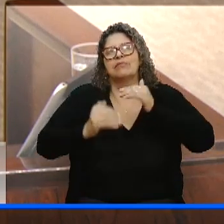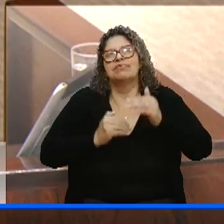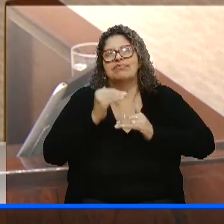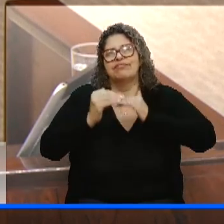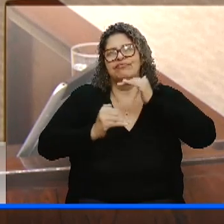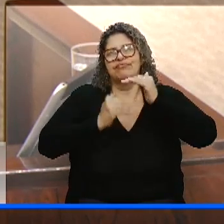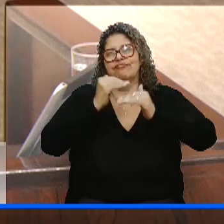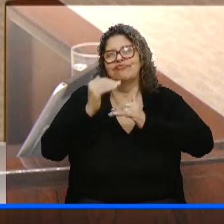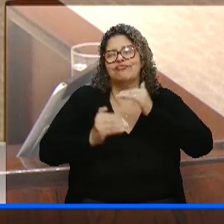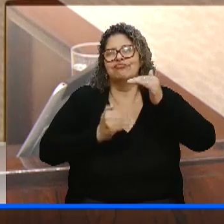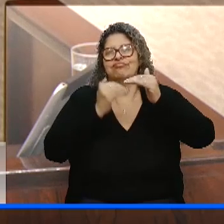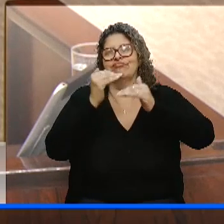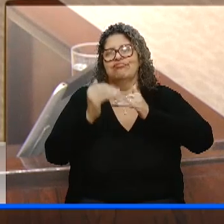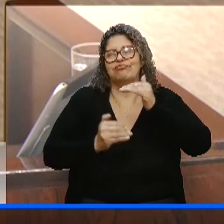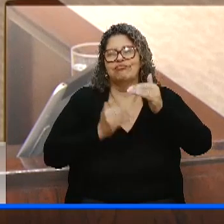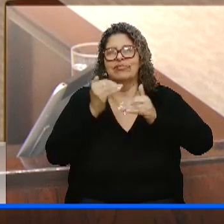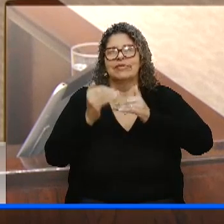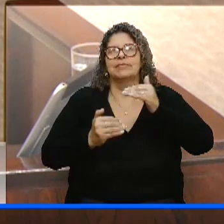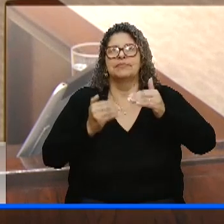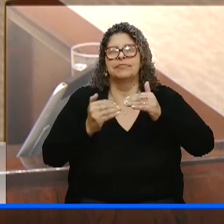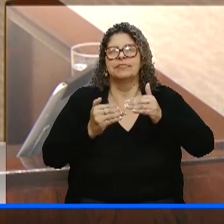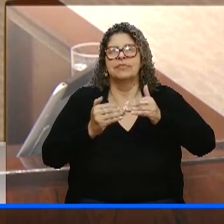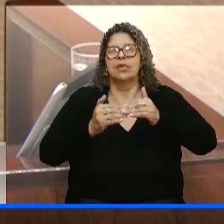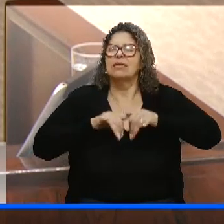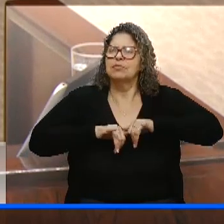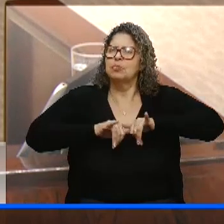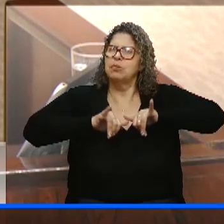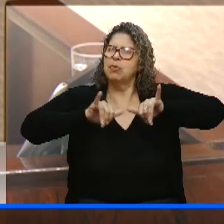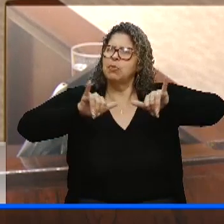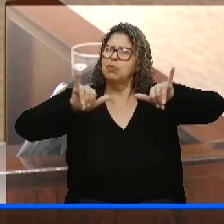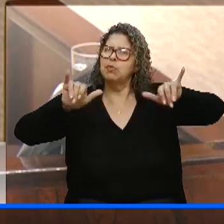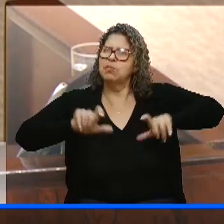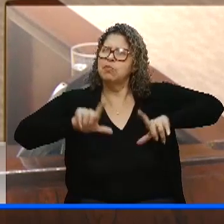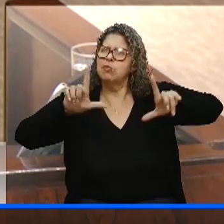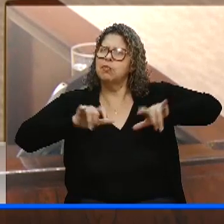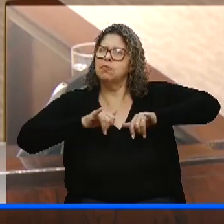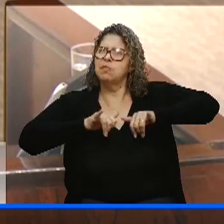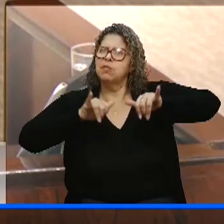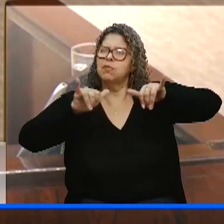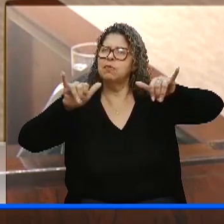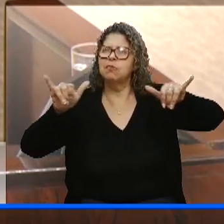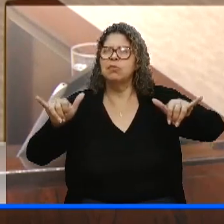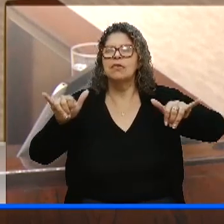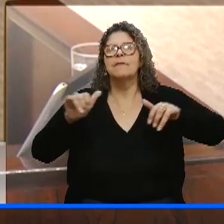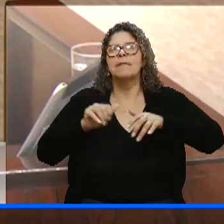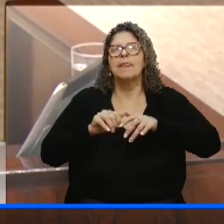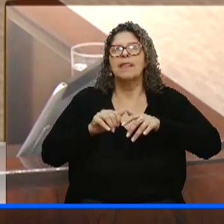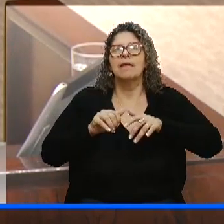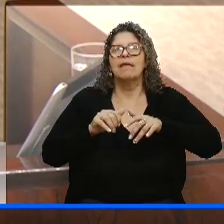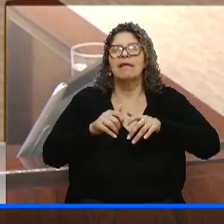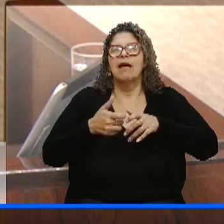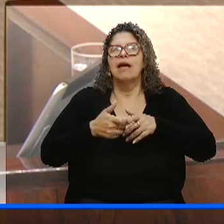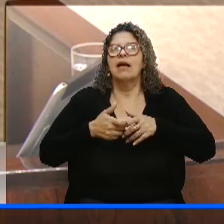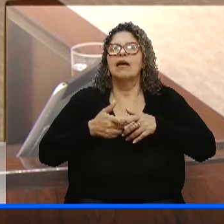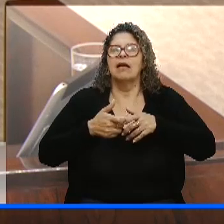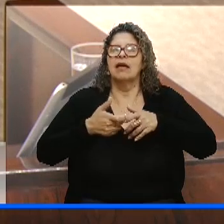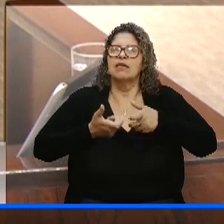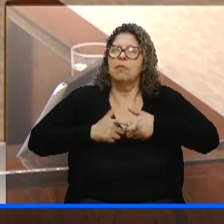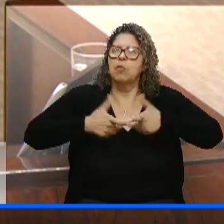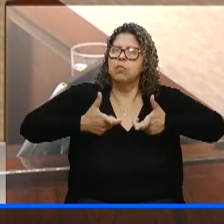amplamente divulgado e se amplia a cada dia se formou toda uma cadeia produtiva e